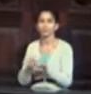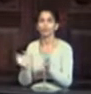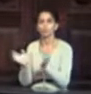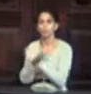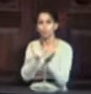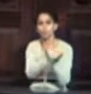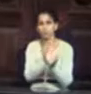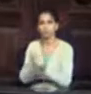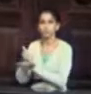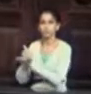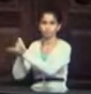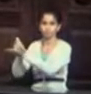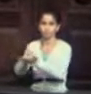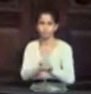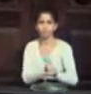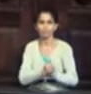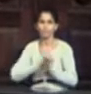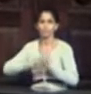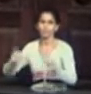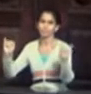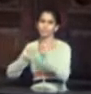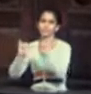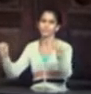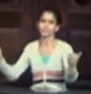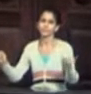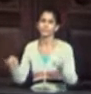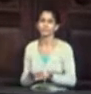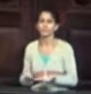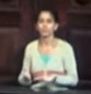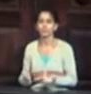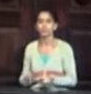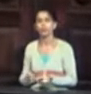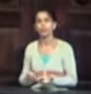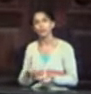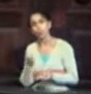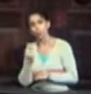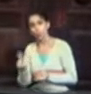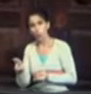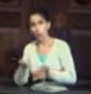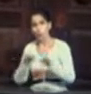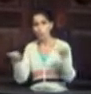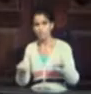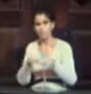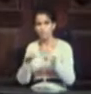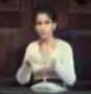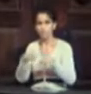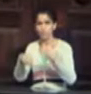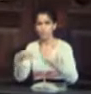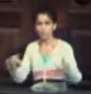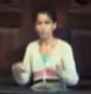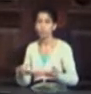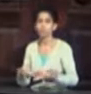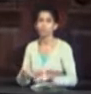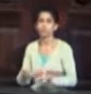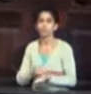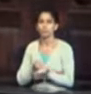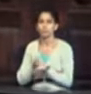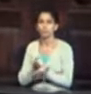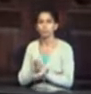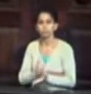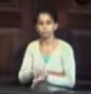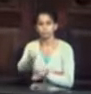governo, proclamem isto. Ou esse pacote passa, ou não tem a atualização